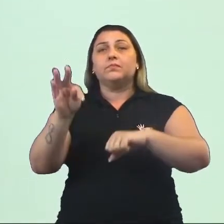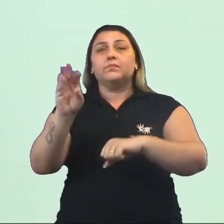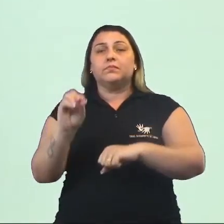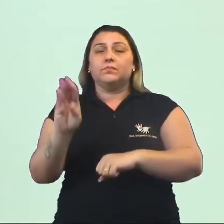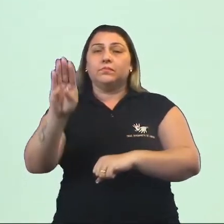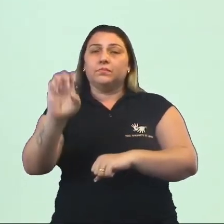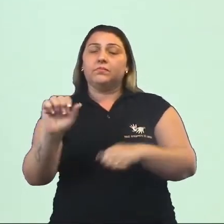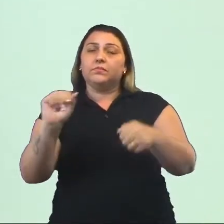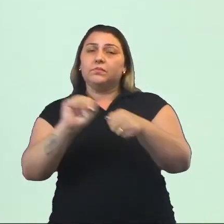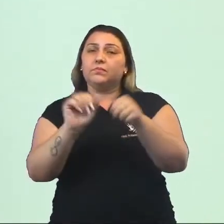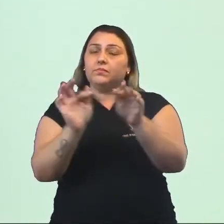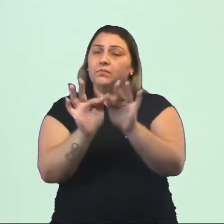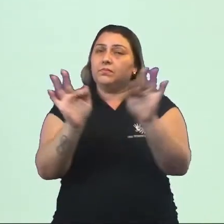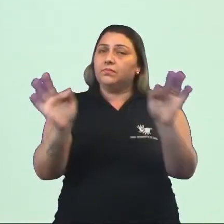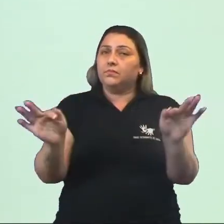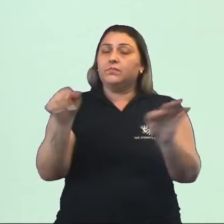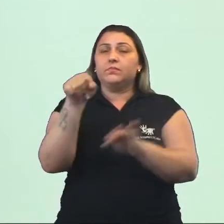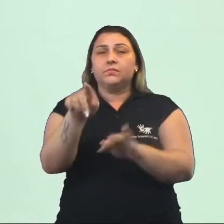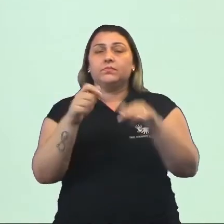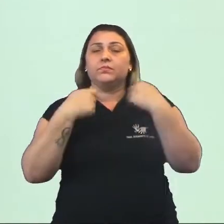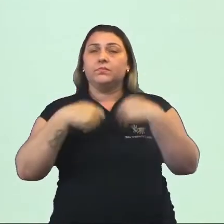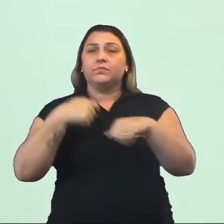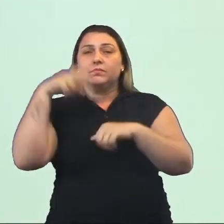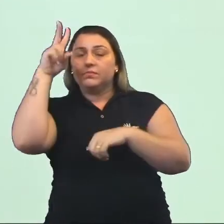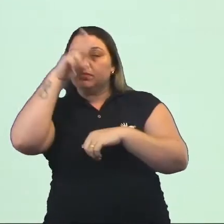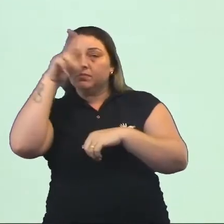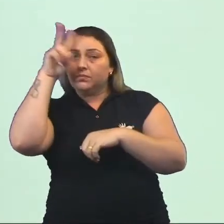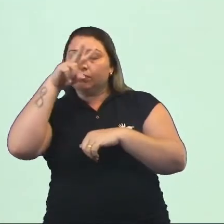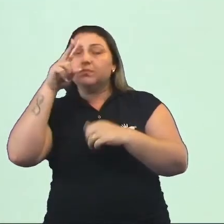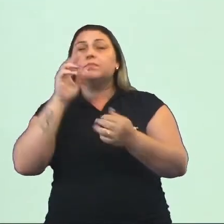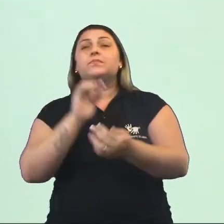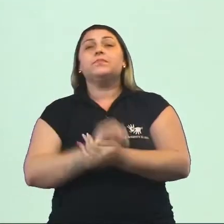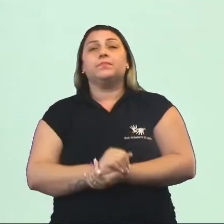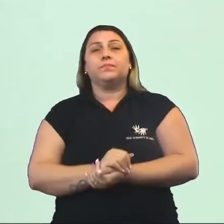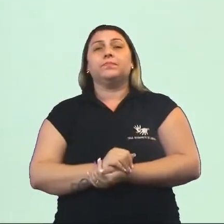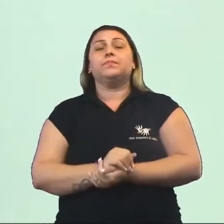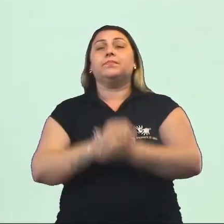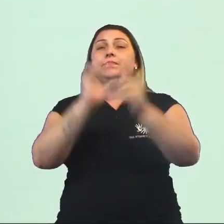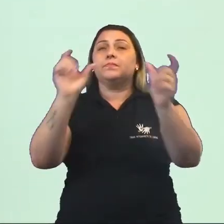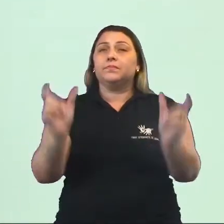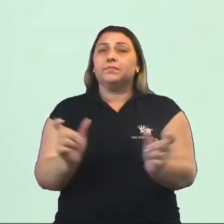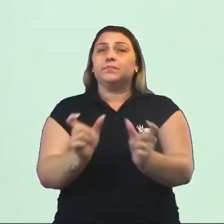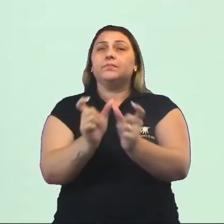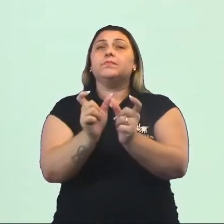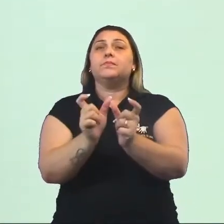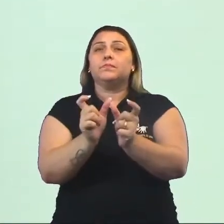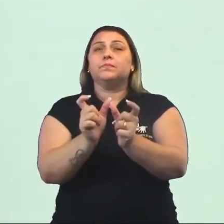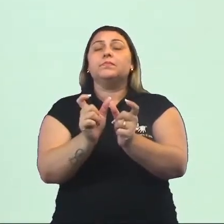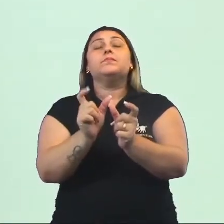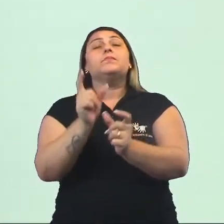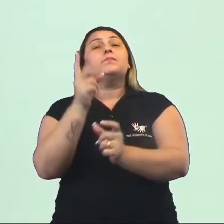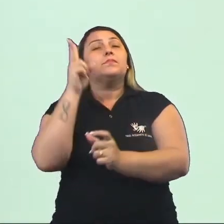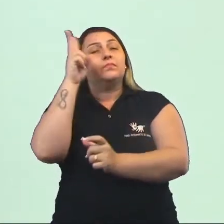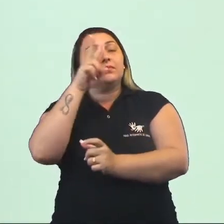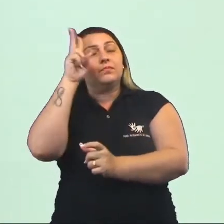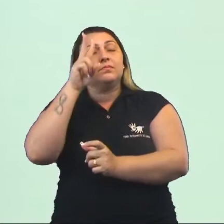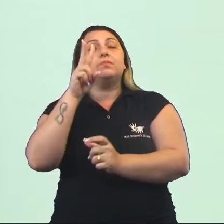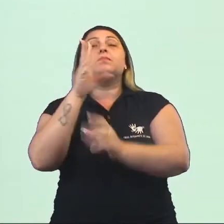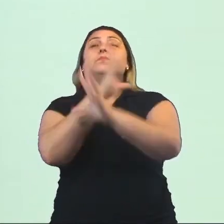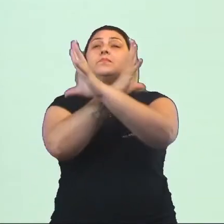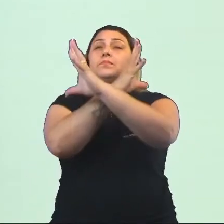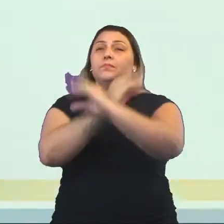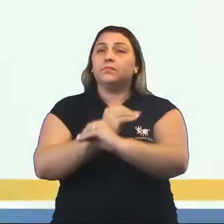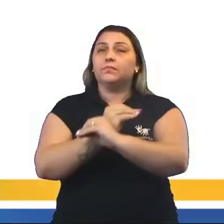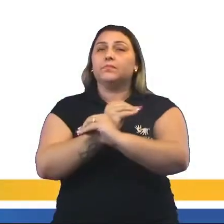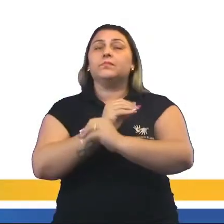fazer frases no present continuous, vocês precisam relembrar bem dessas conjugações. E a gente vai relembrar juntos hoje, então, essas conjugações do